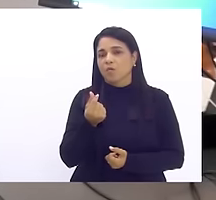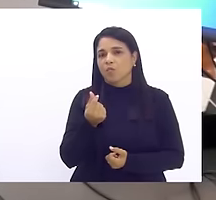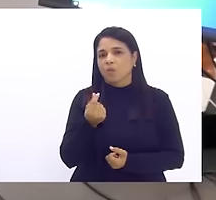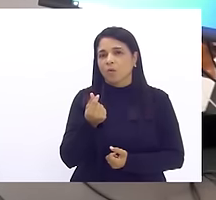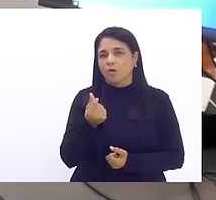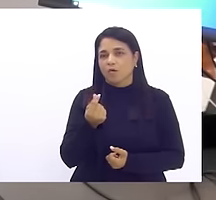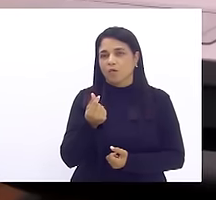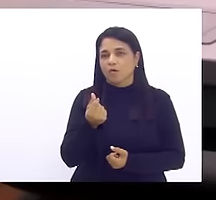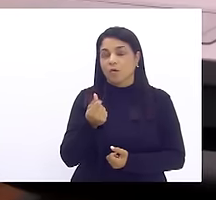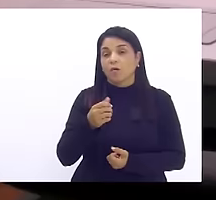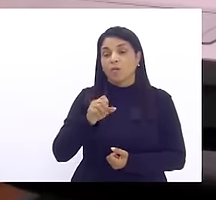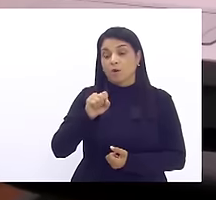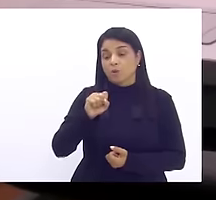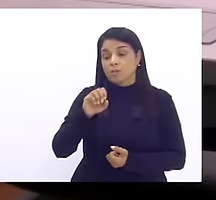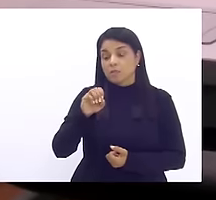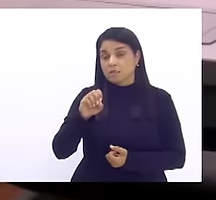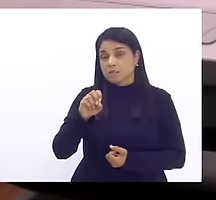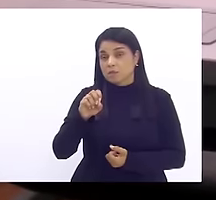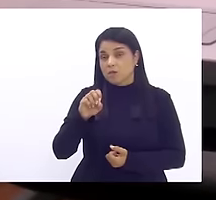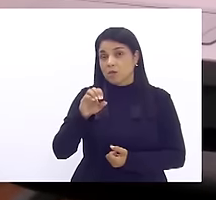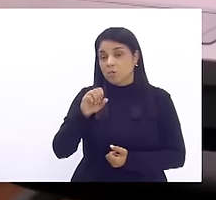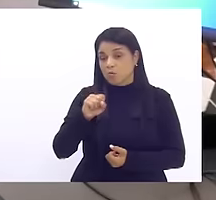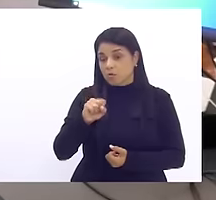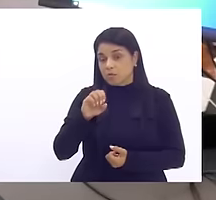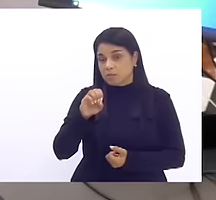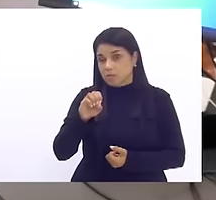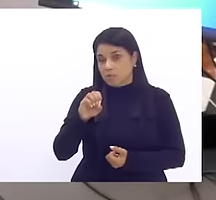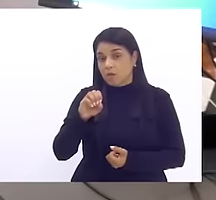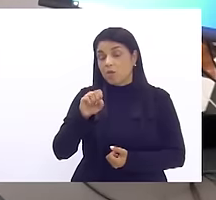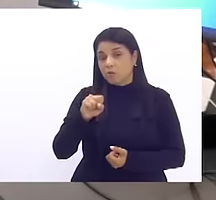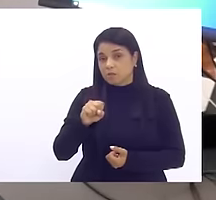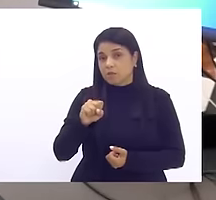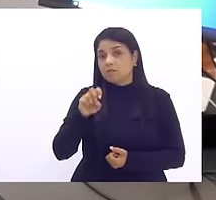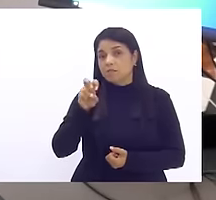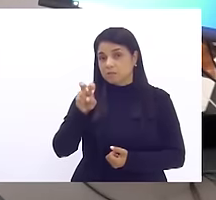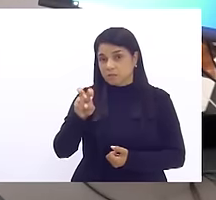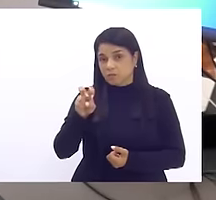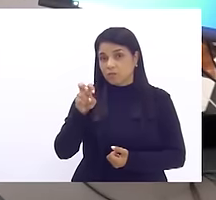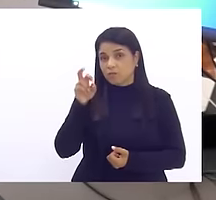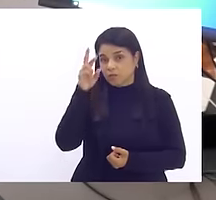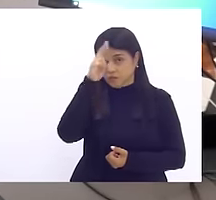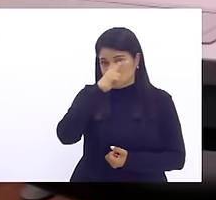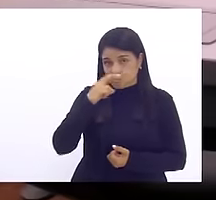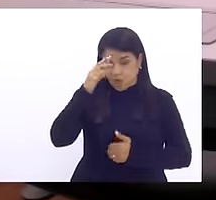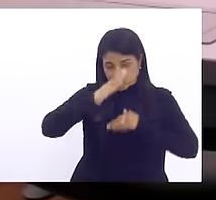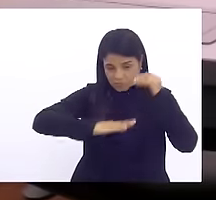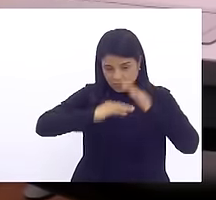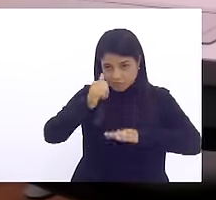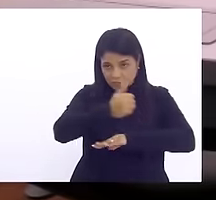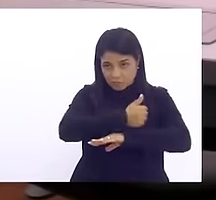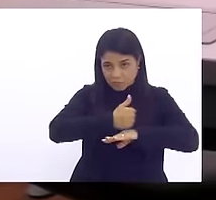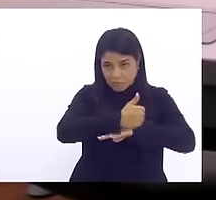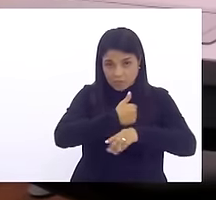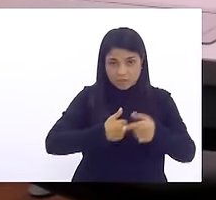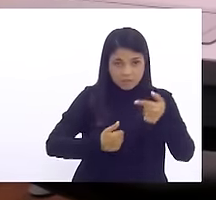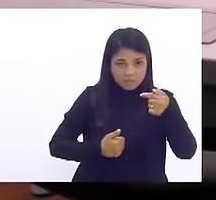para 85 fiscais tem gente que fiscaliza sozinho no carro